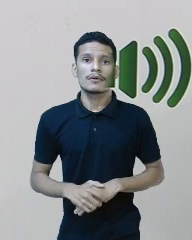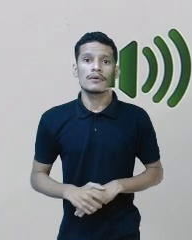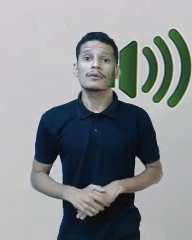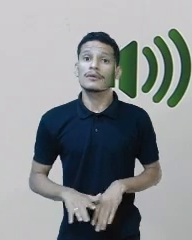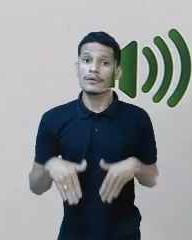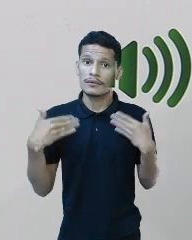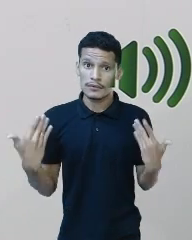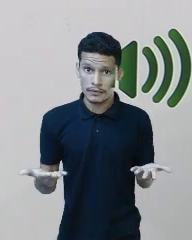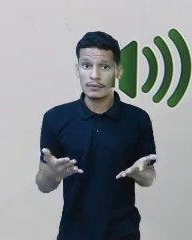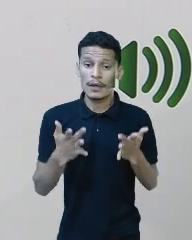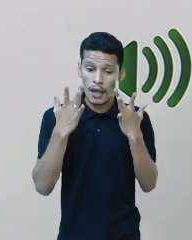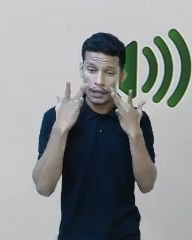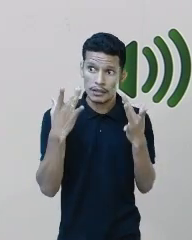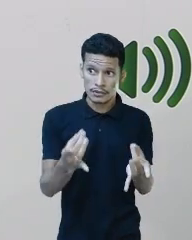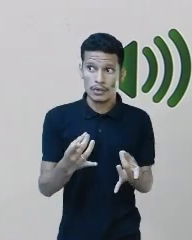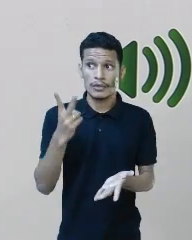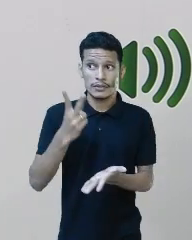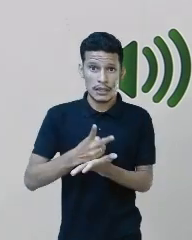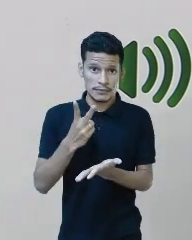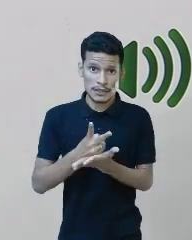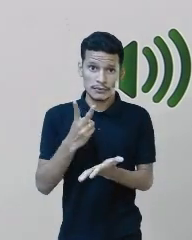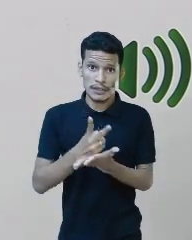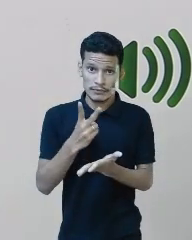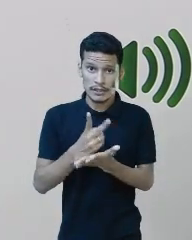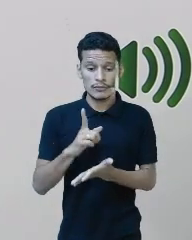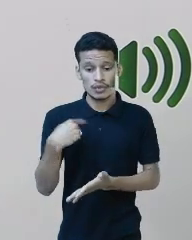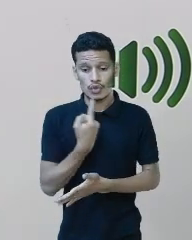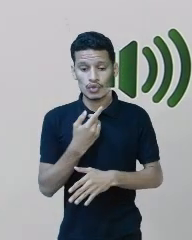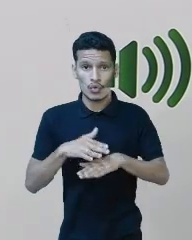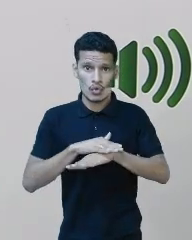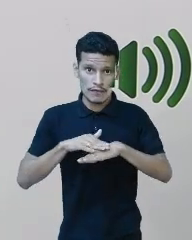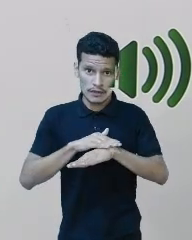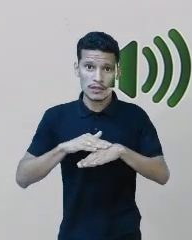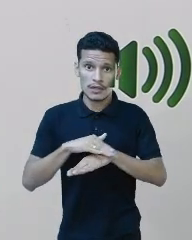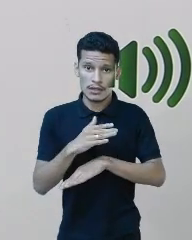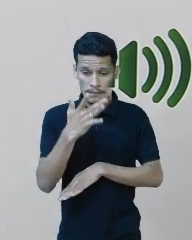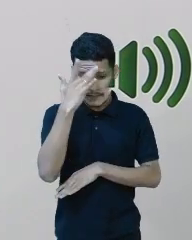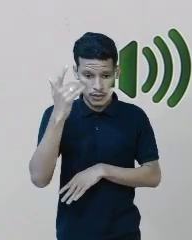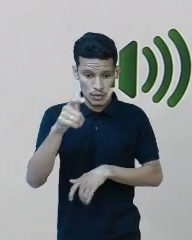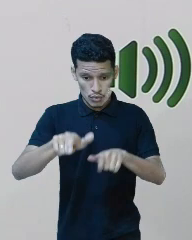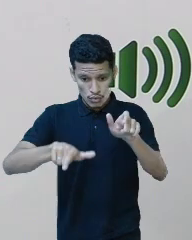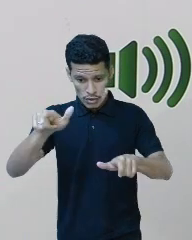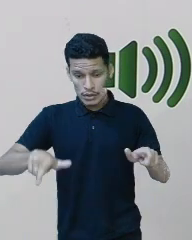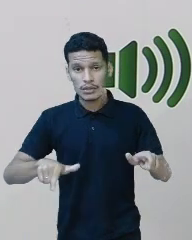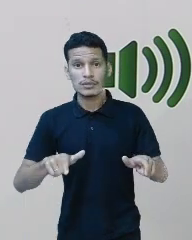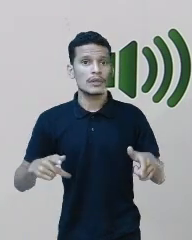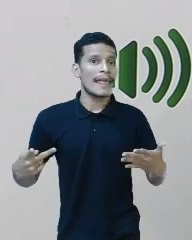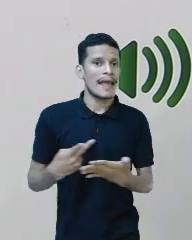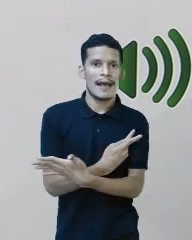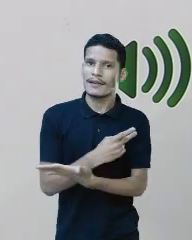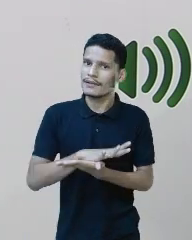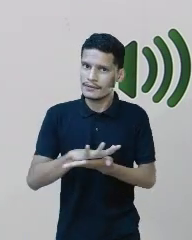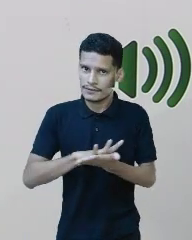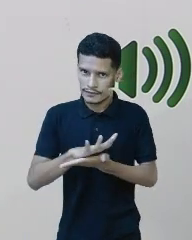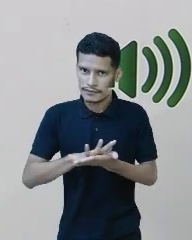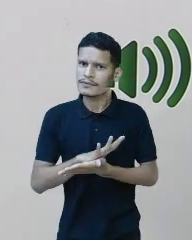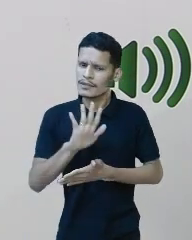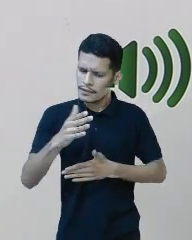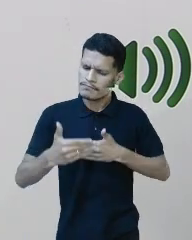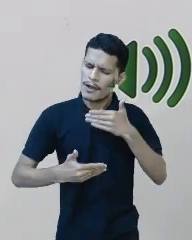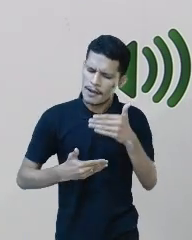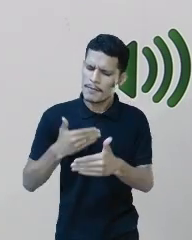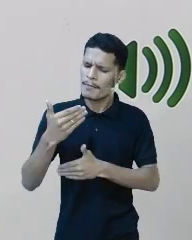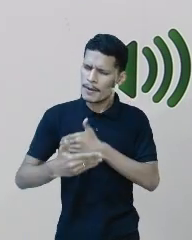Então, fiquem atentos toda vez que a gente vai conversar com alguém para não acontecer deslizes tão grandes, né? E devagarinho a gente